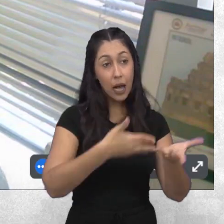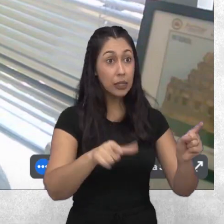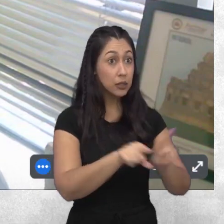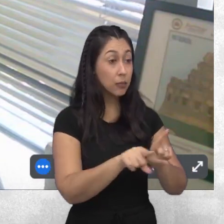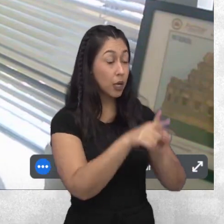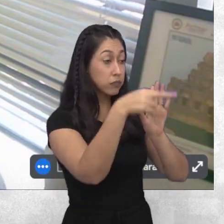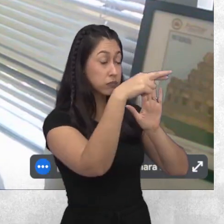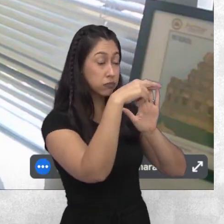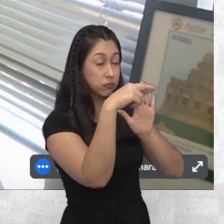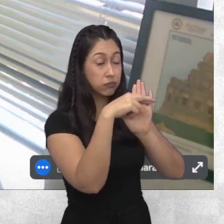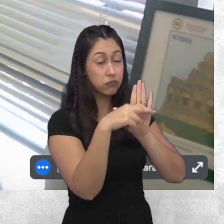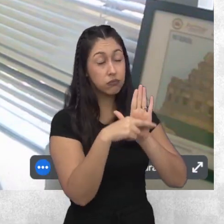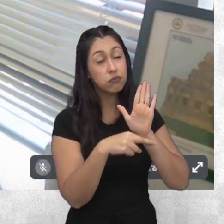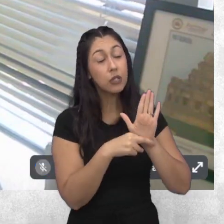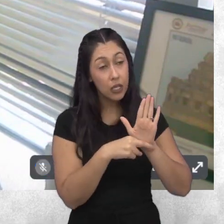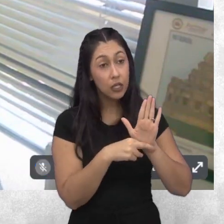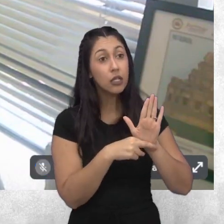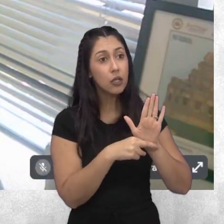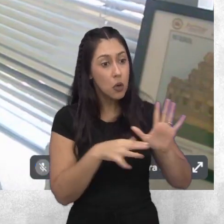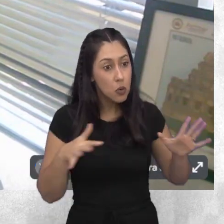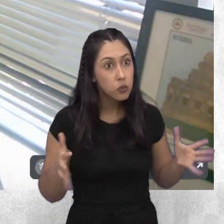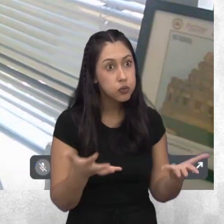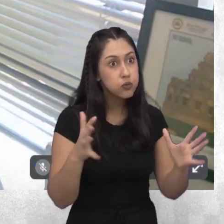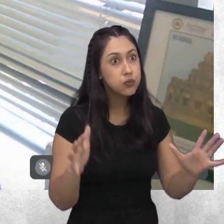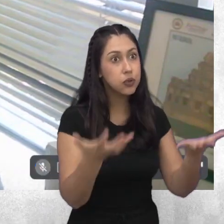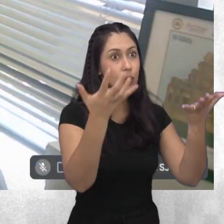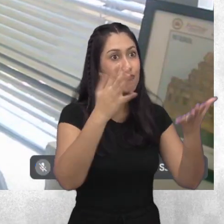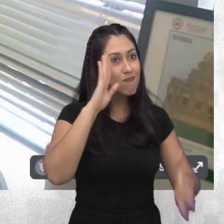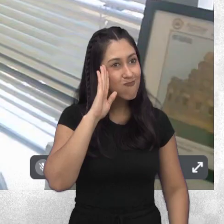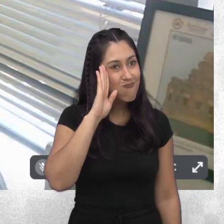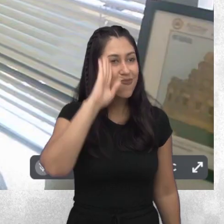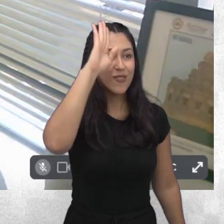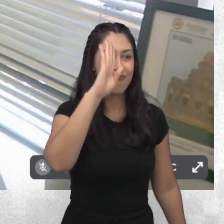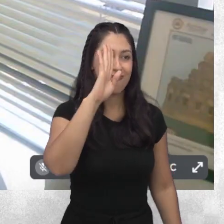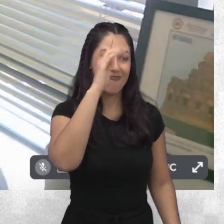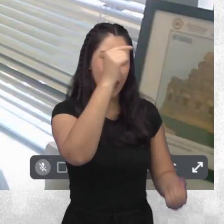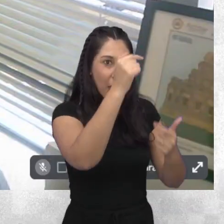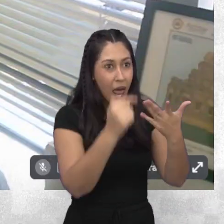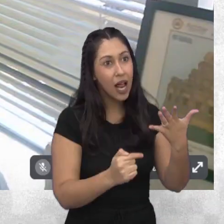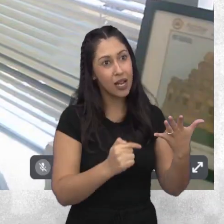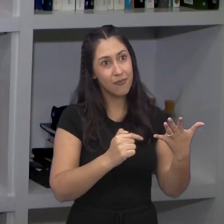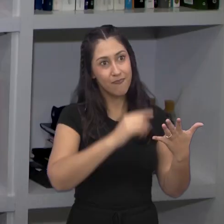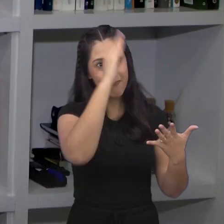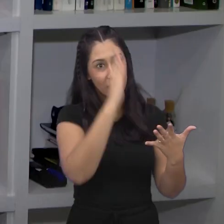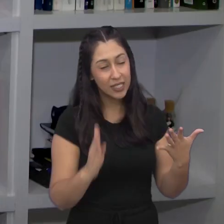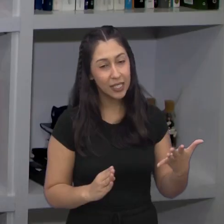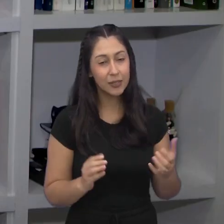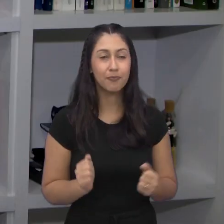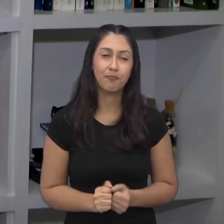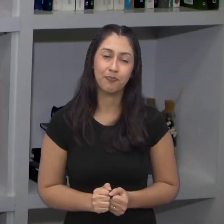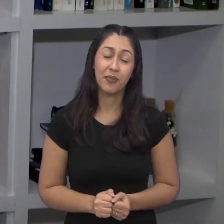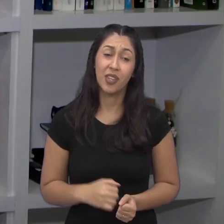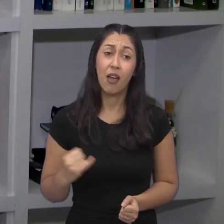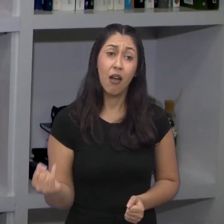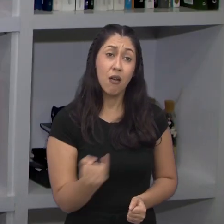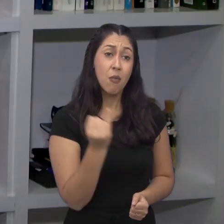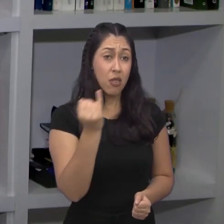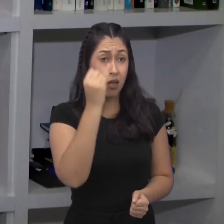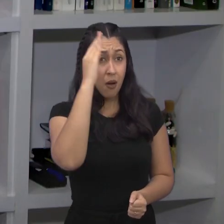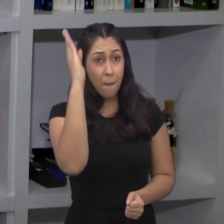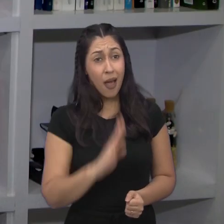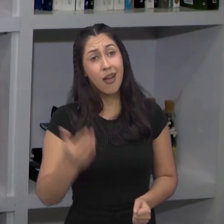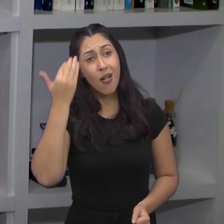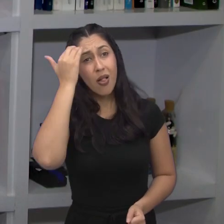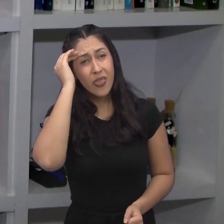ou regulamentações que impulsionem prioridades brasileiras que também são internas. É importante o Brasil entender